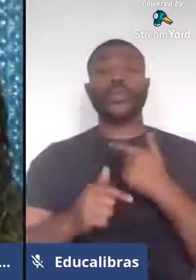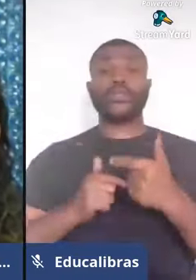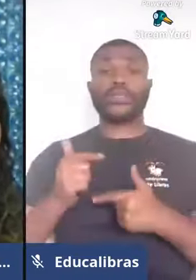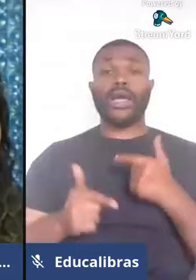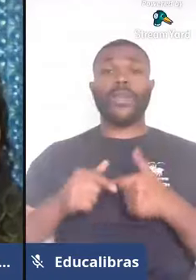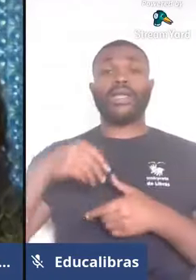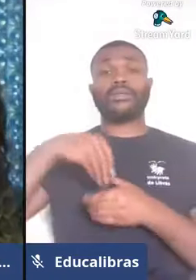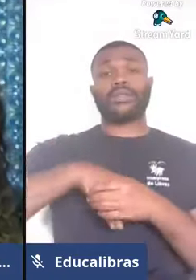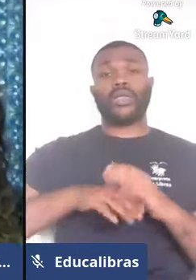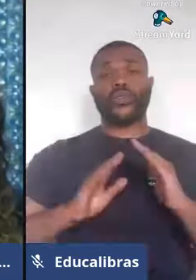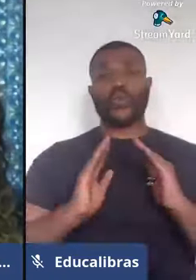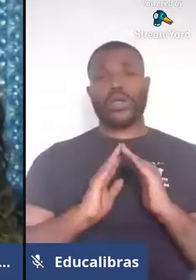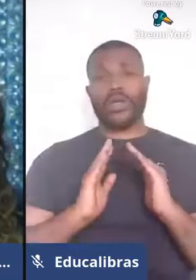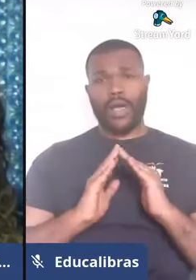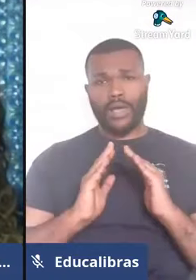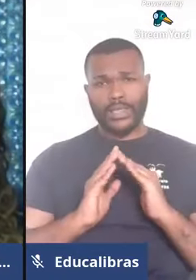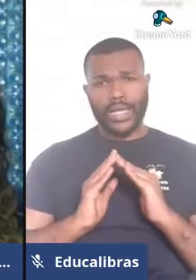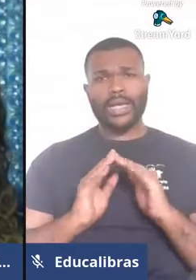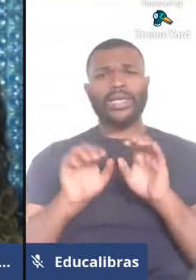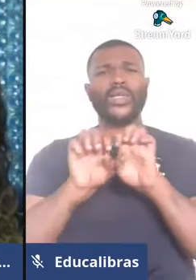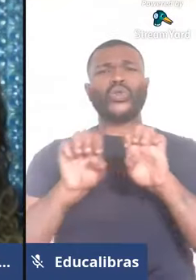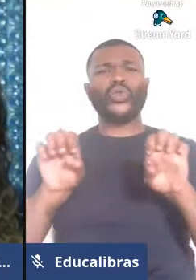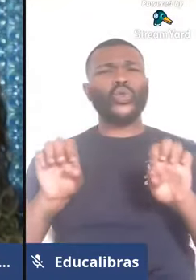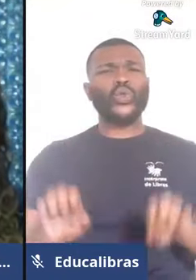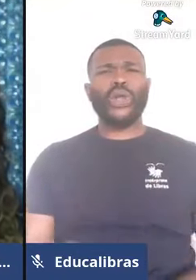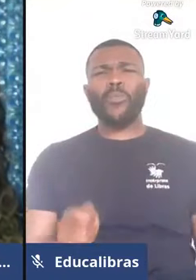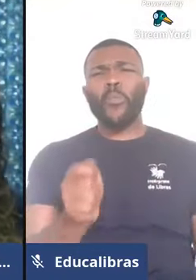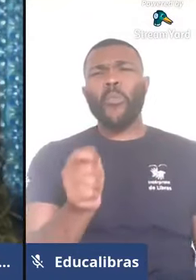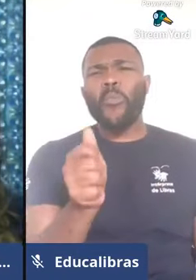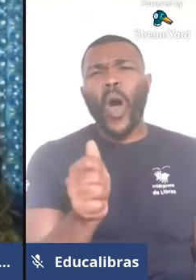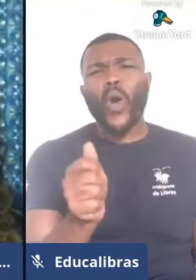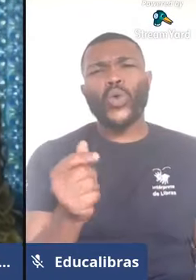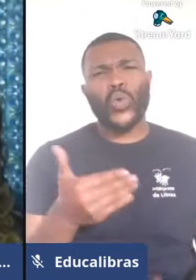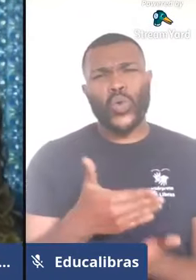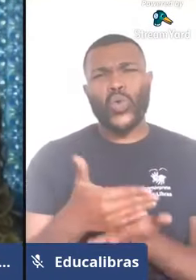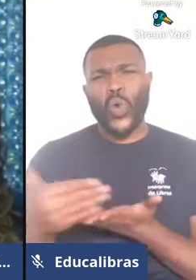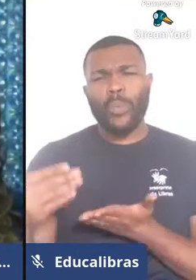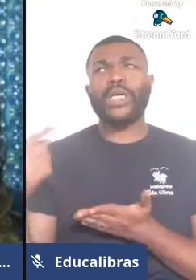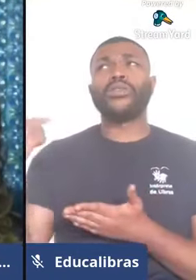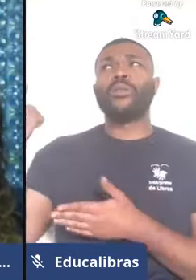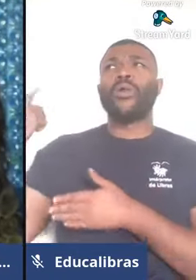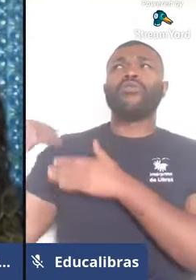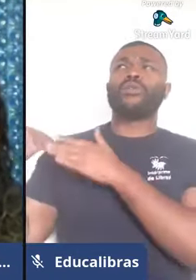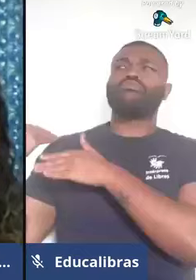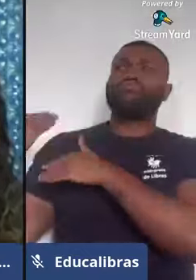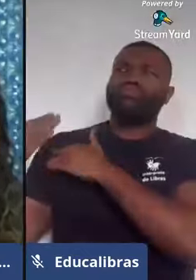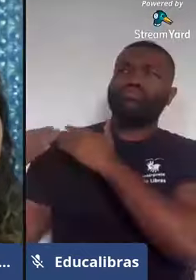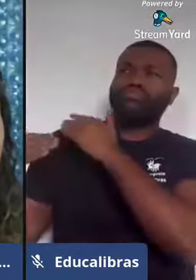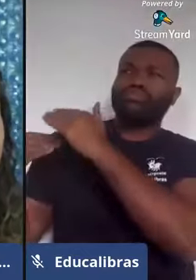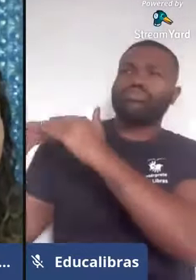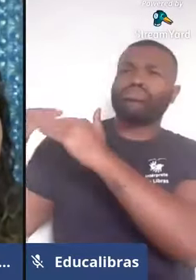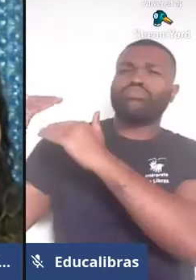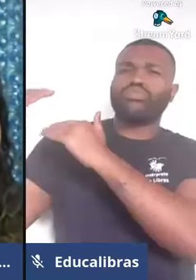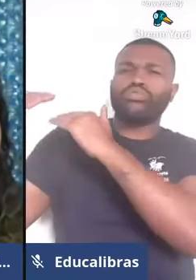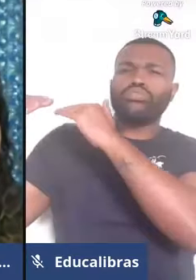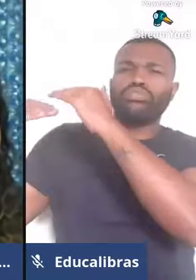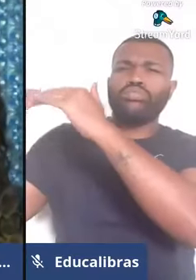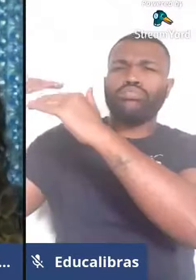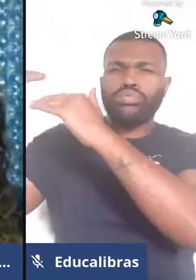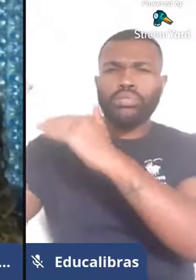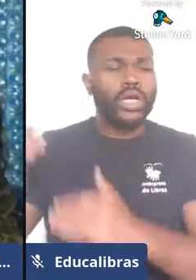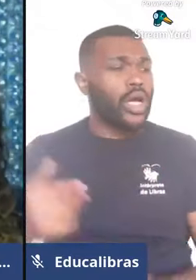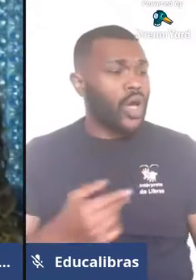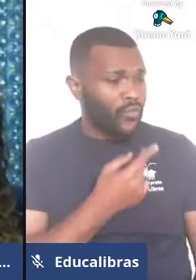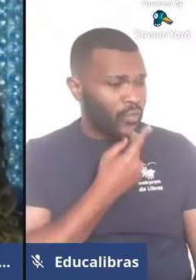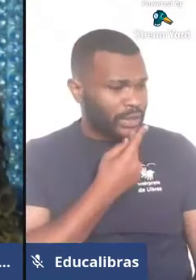Então, era pouquíssima estrutura, era uma coisa louca, a coisa foi vindo aos poucos, assim. Isso você fala com a secretaria já